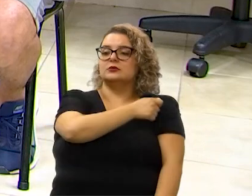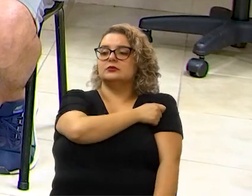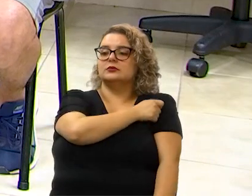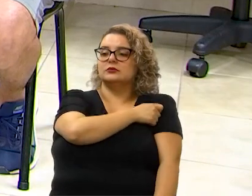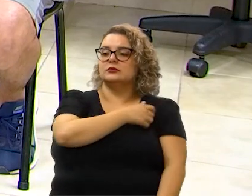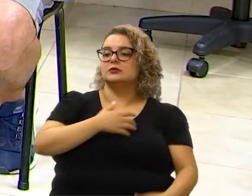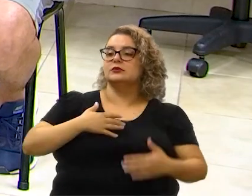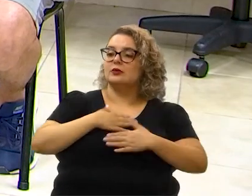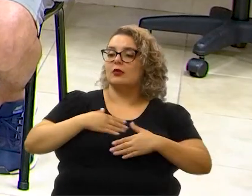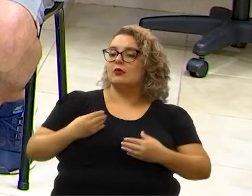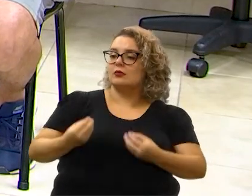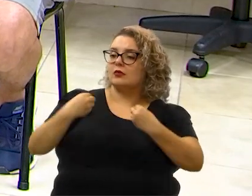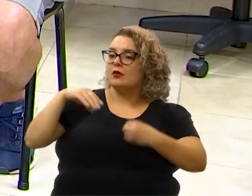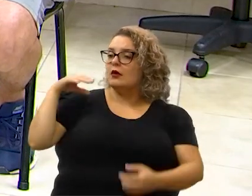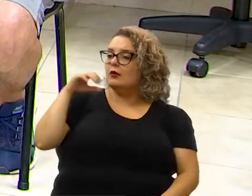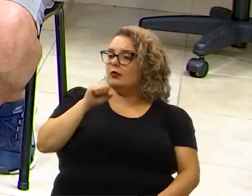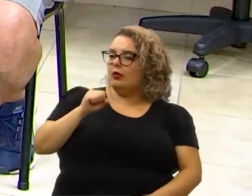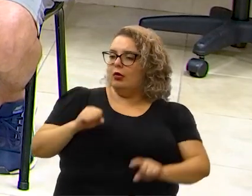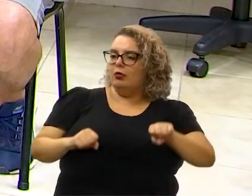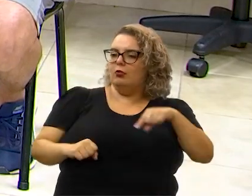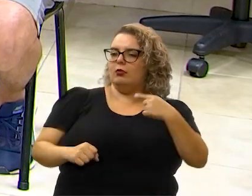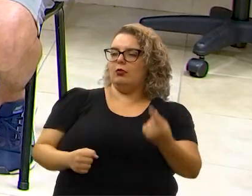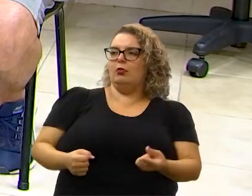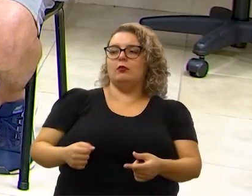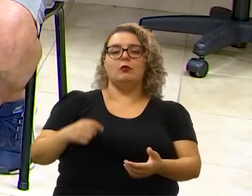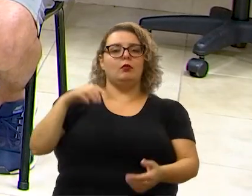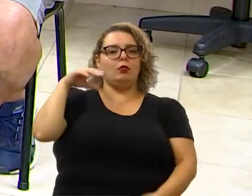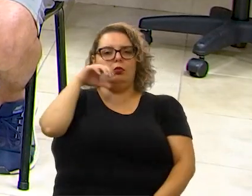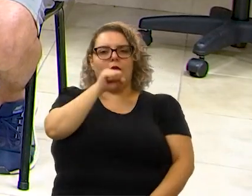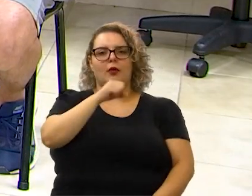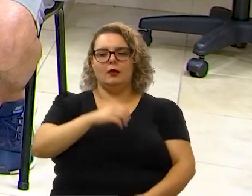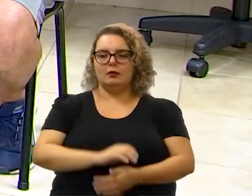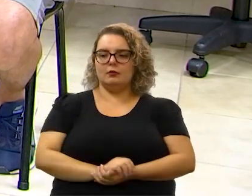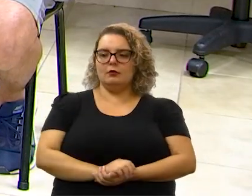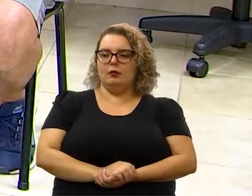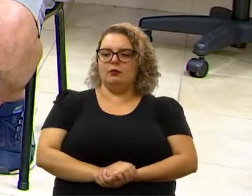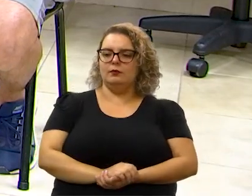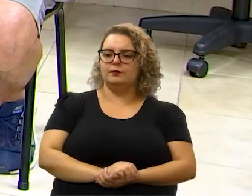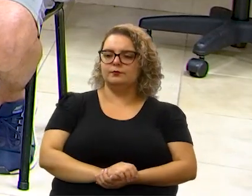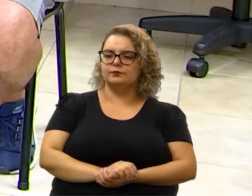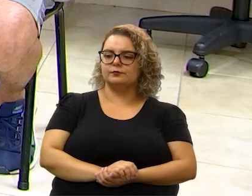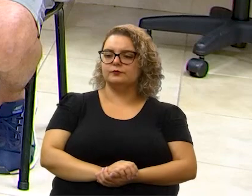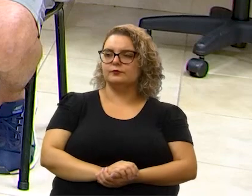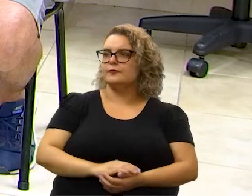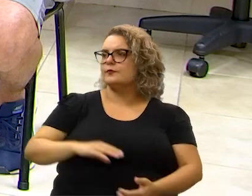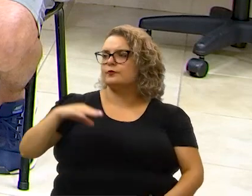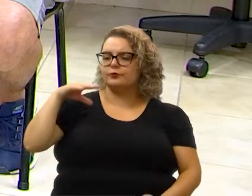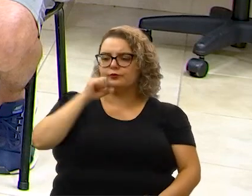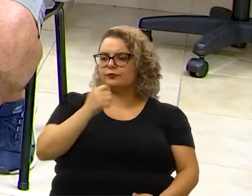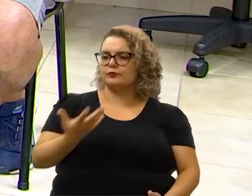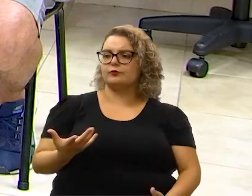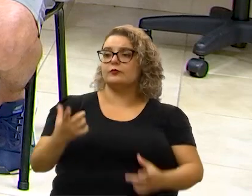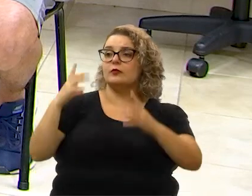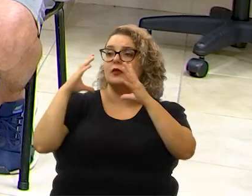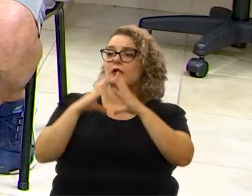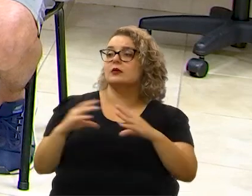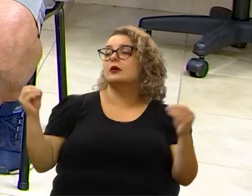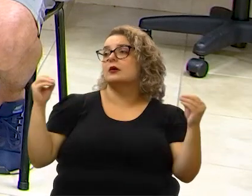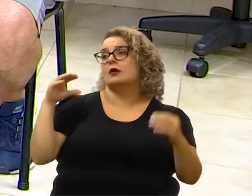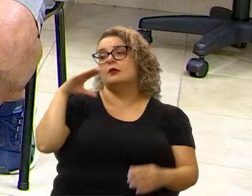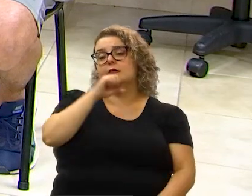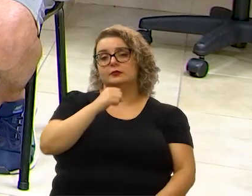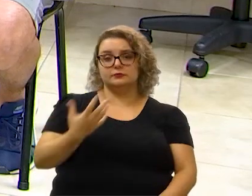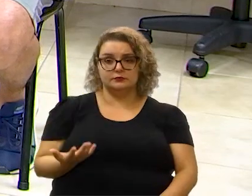porque se por um lado o prazer é imediato, por outro lado ele é instantâneo. Ele é instantâneo no sentido de que ele se esvai de forma muito